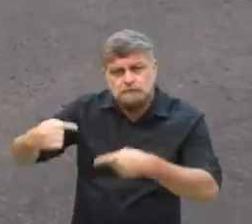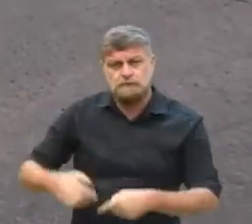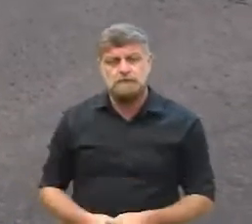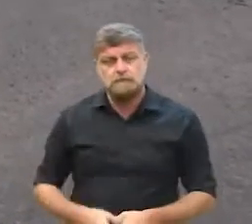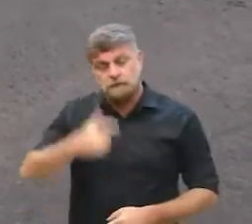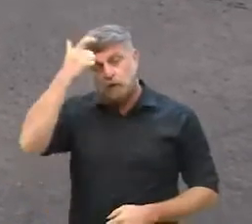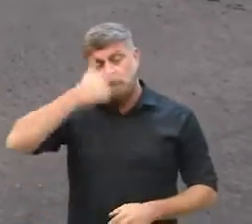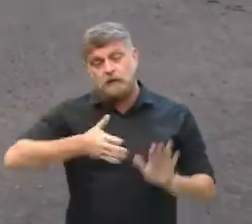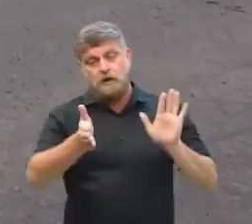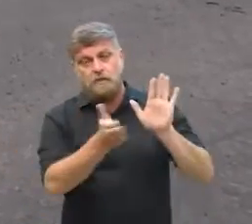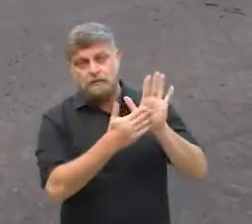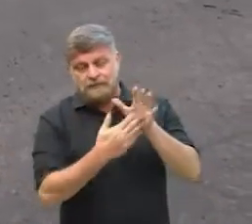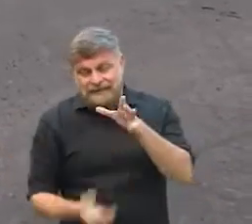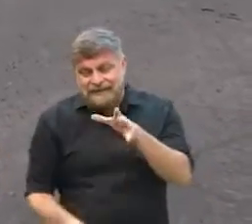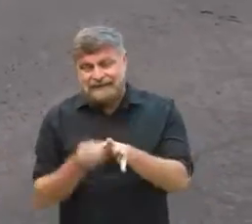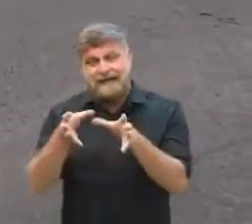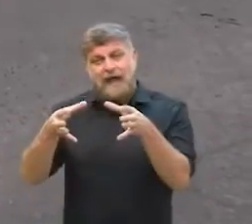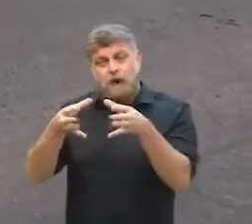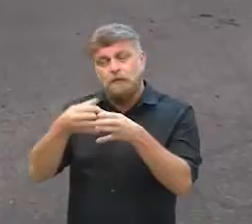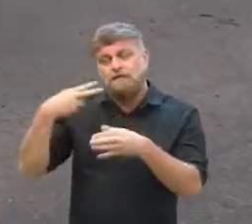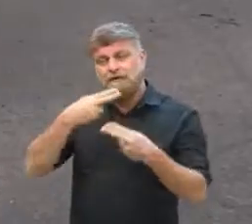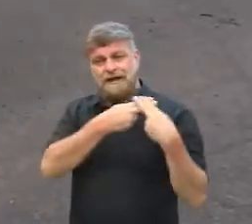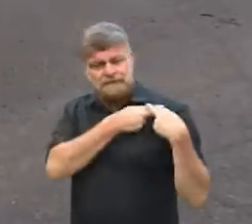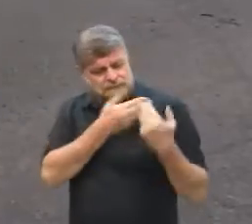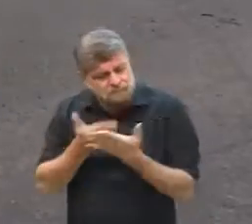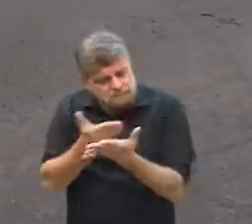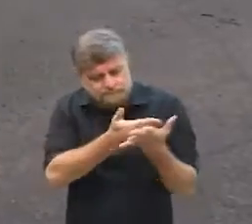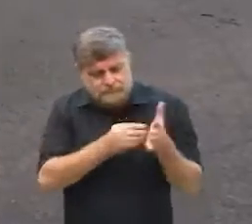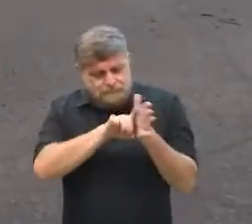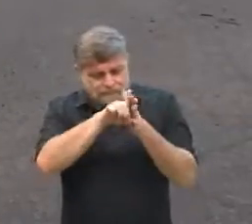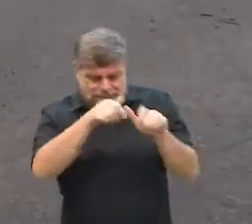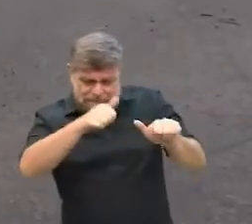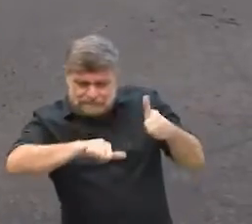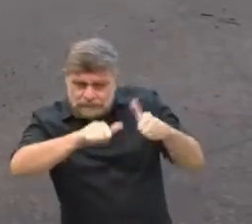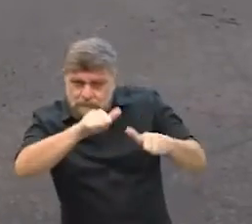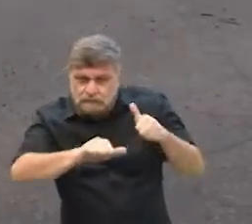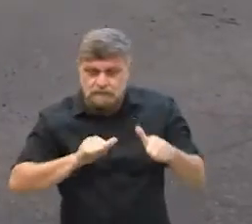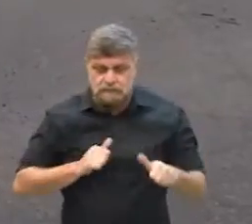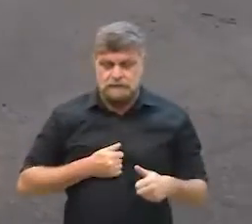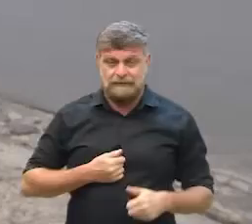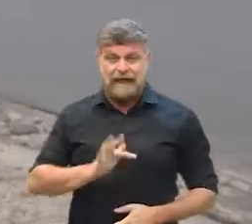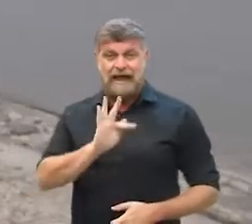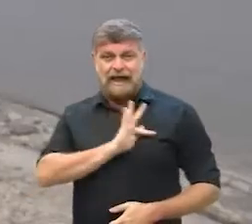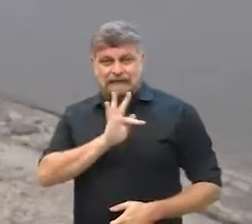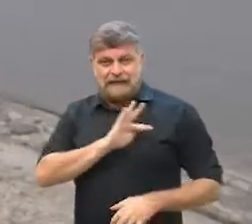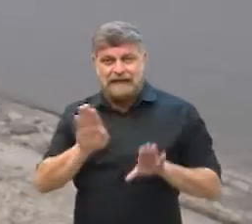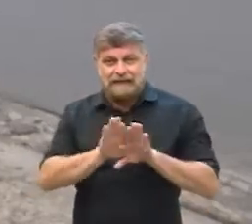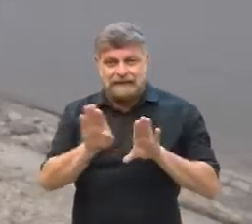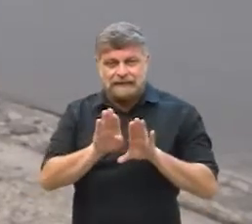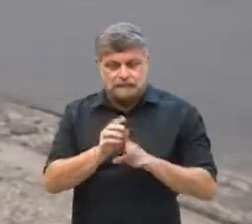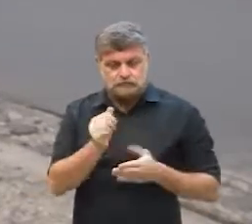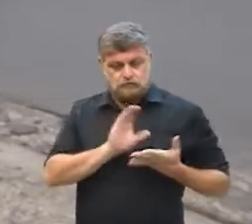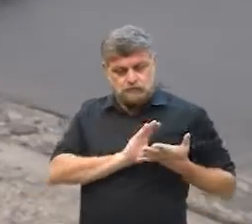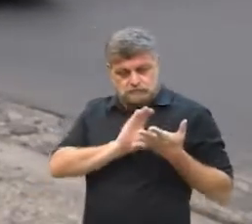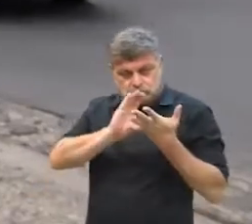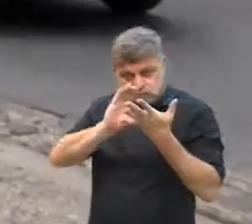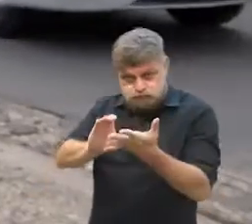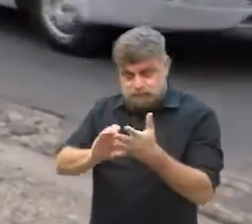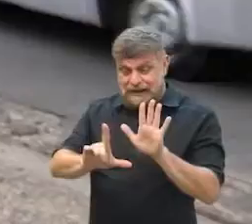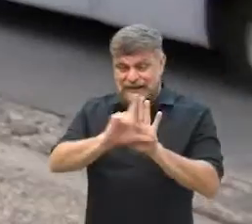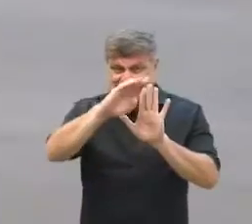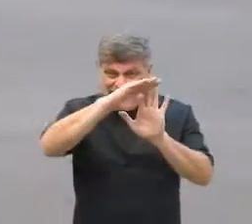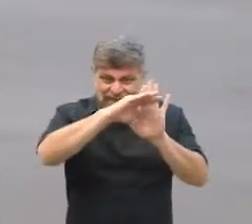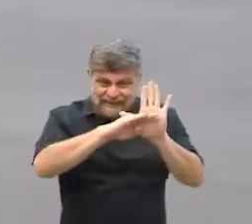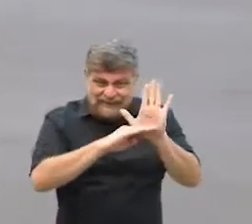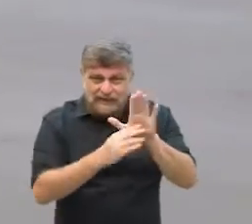por isso eu propus a Comissão Especial de Estudos para analisar a viabilidade técnica e a viabilidade orçamentária e